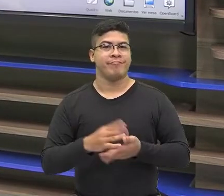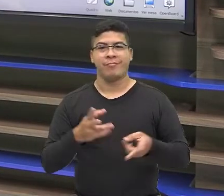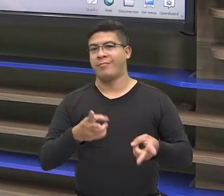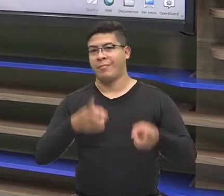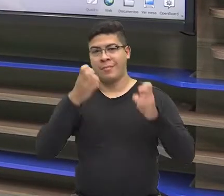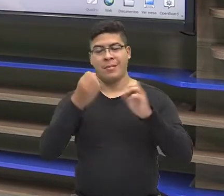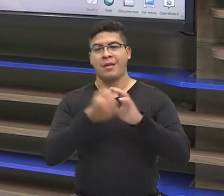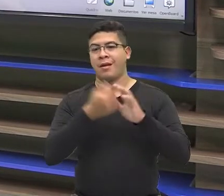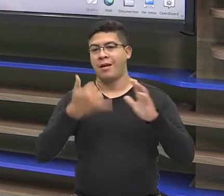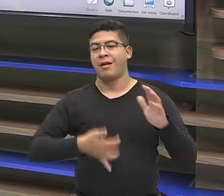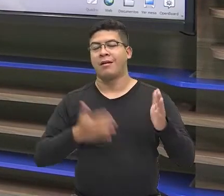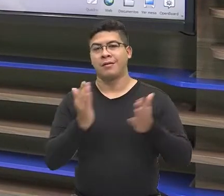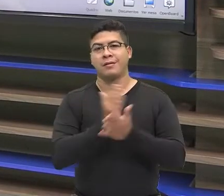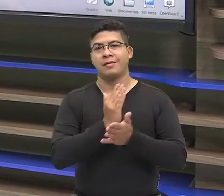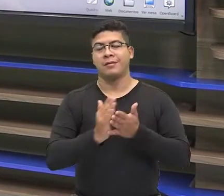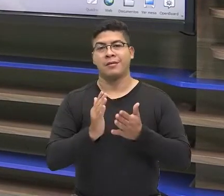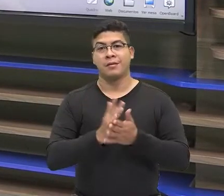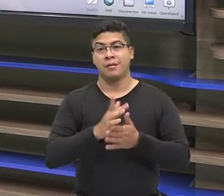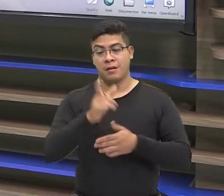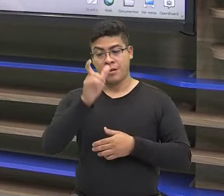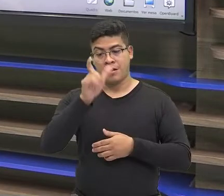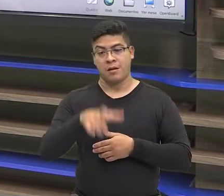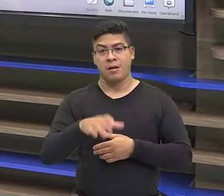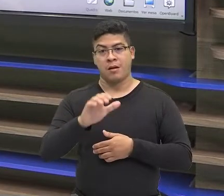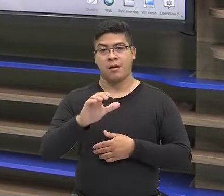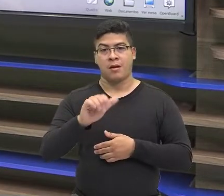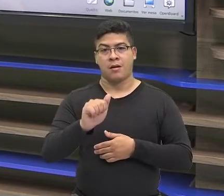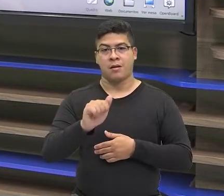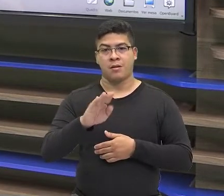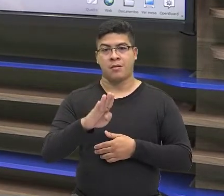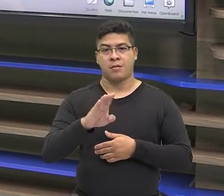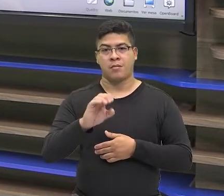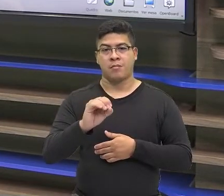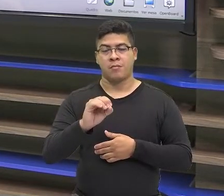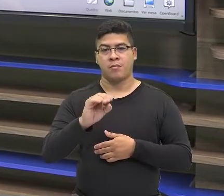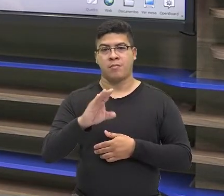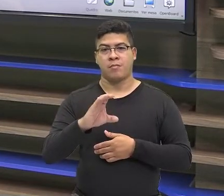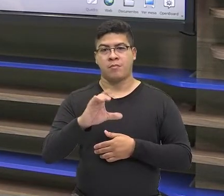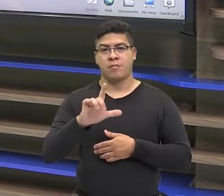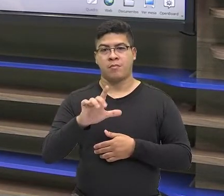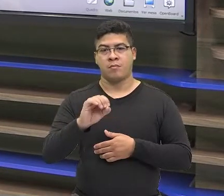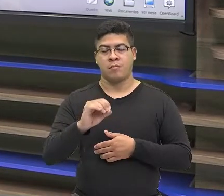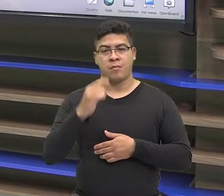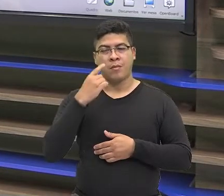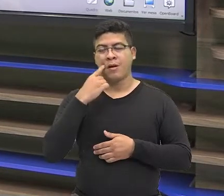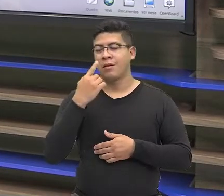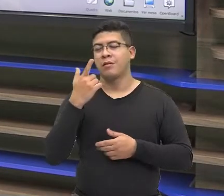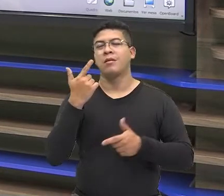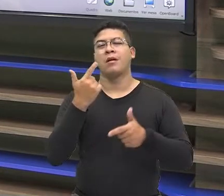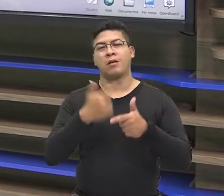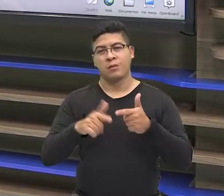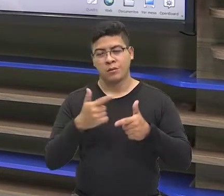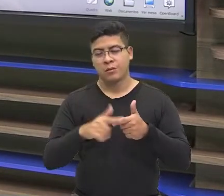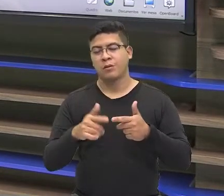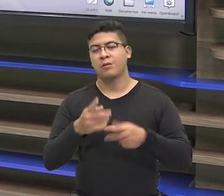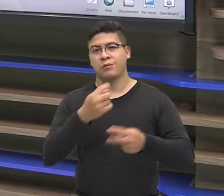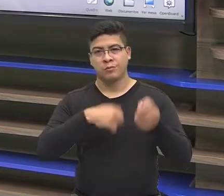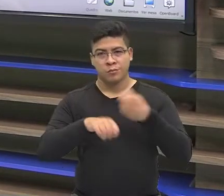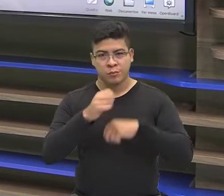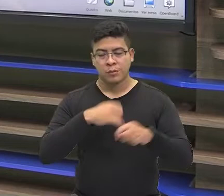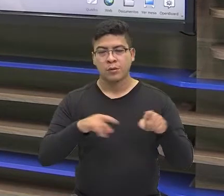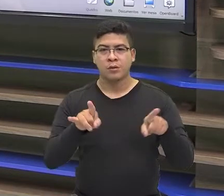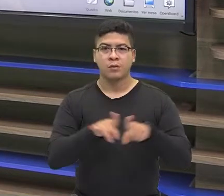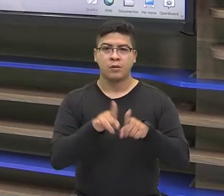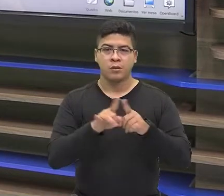que ele traz desse caboclo ali do Vale do Paraíba, que está com problemas econômicos, o Vale do